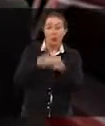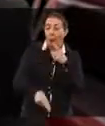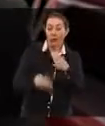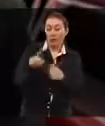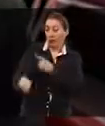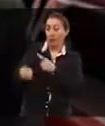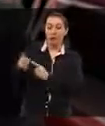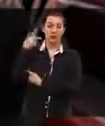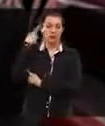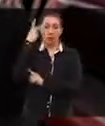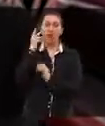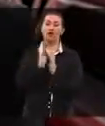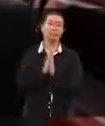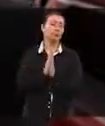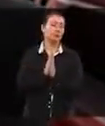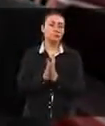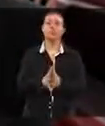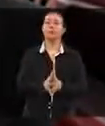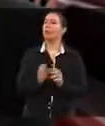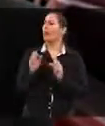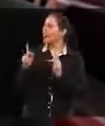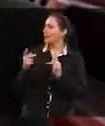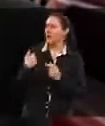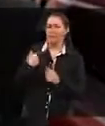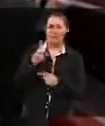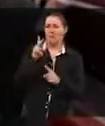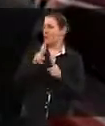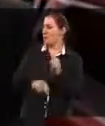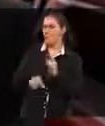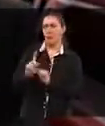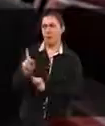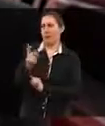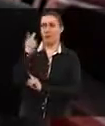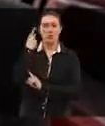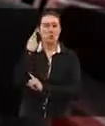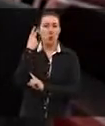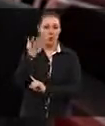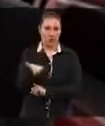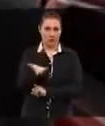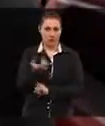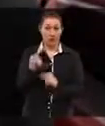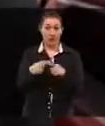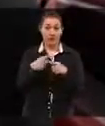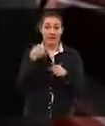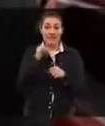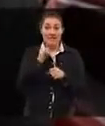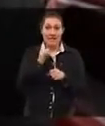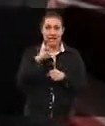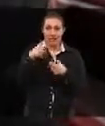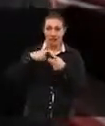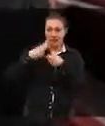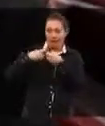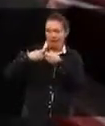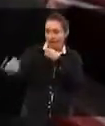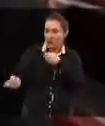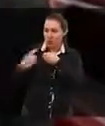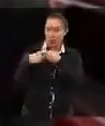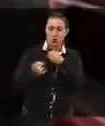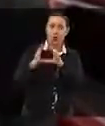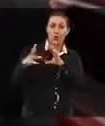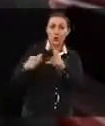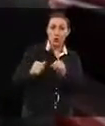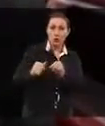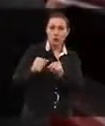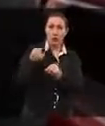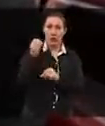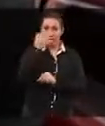pacientes, Fernanda, tu pode me tirar tudo, menos o meu chocolate. Eu disse, mas eu não vou tirar o teu chocolate. Porque quando a gente faz essa restrição severa,